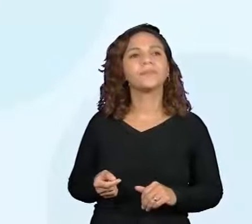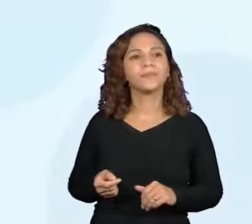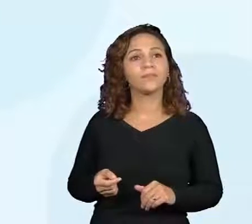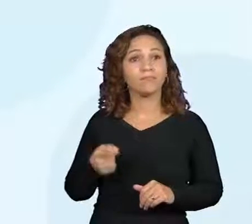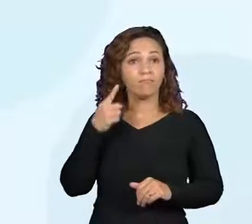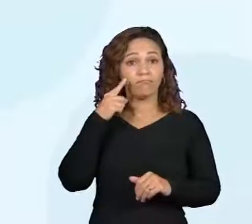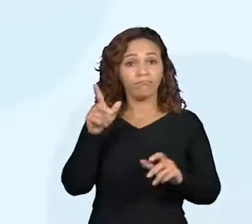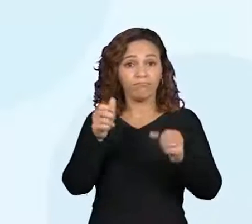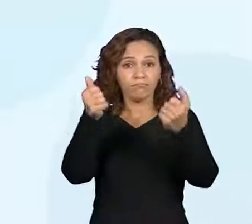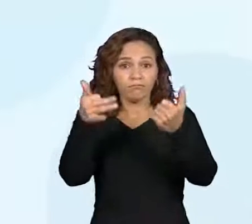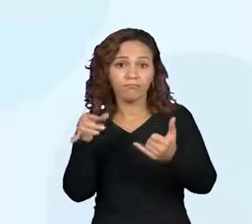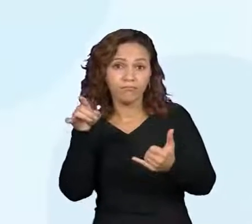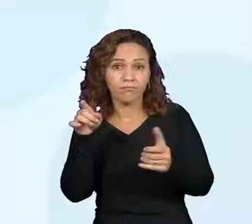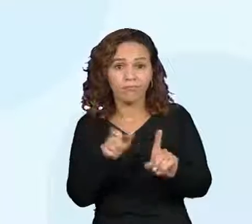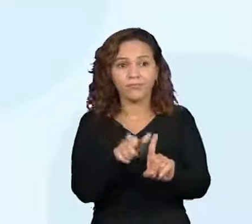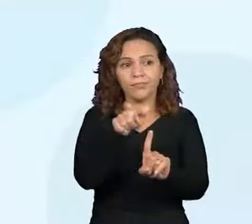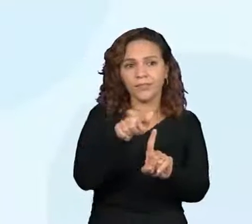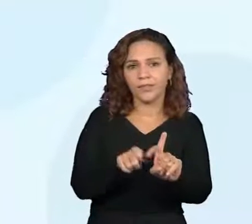o personagem.